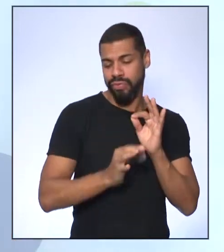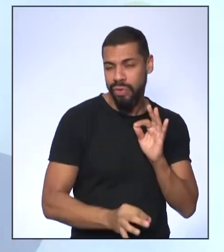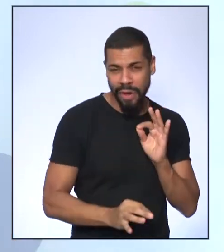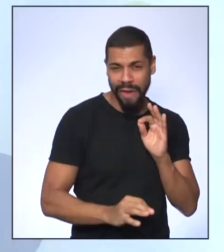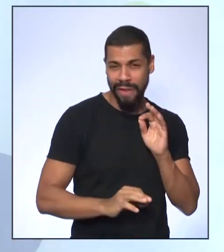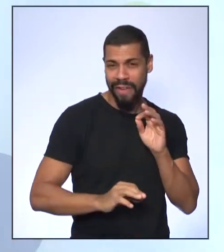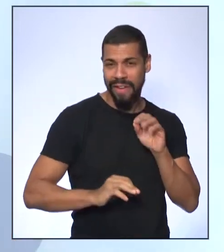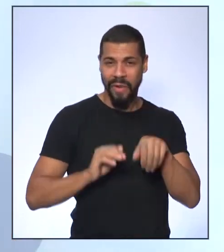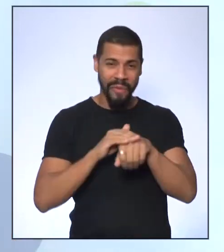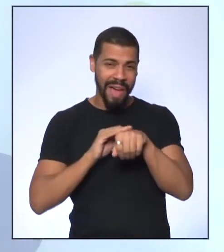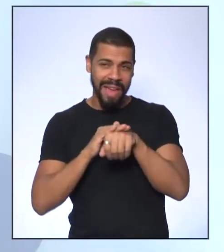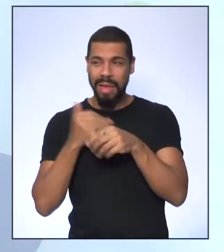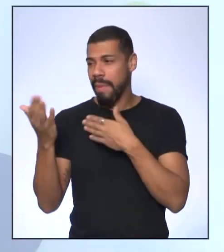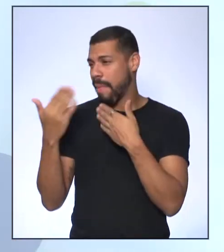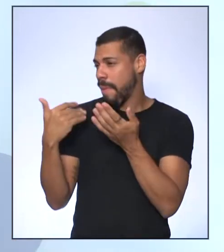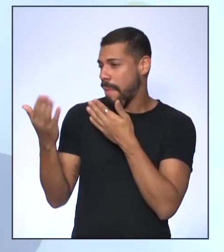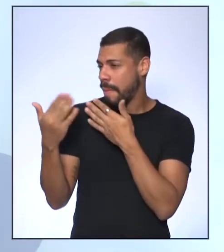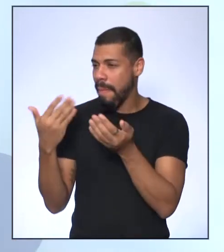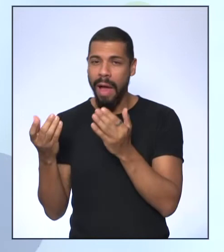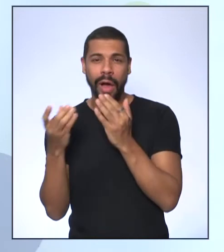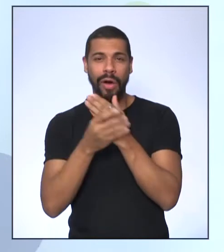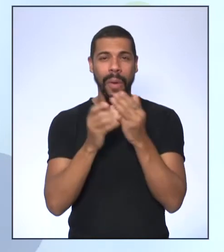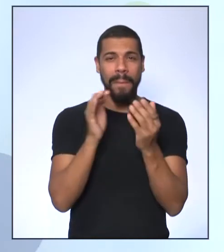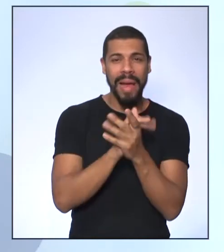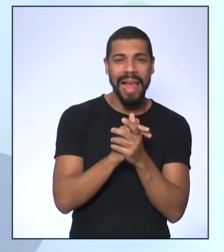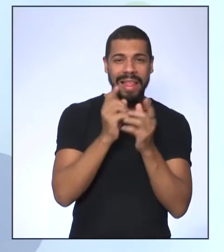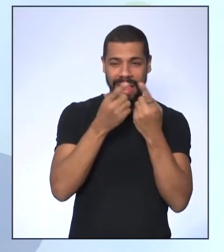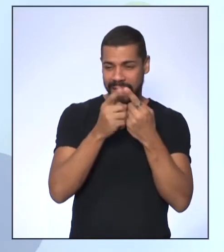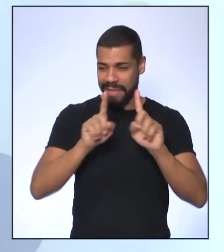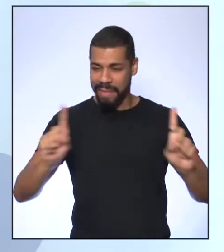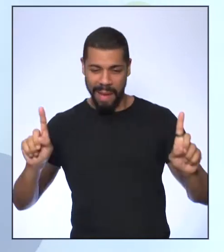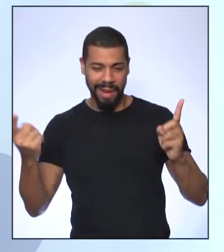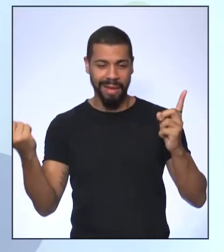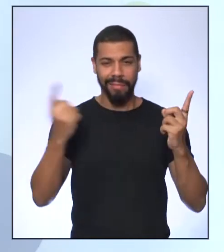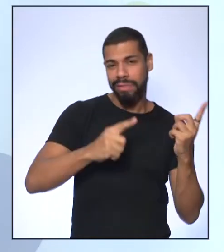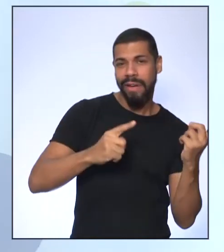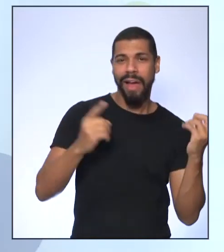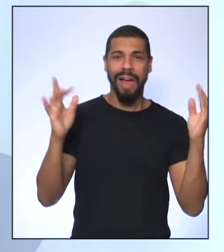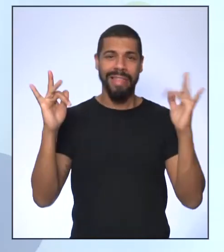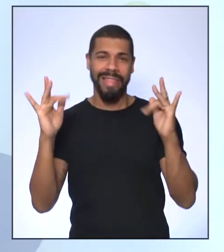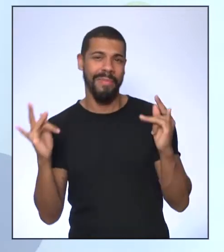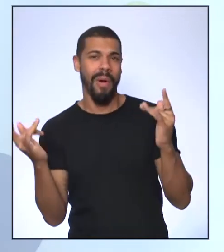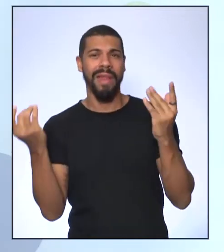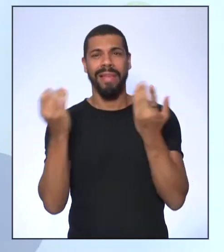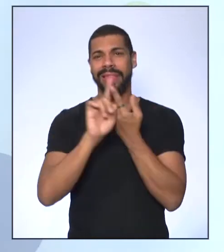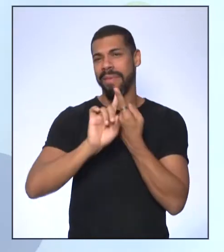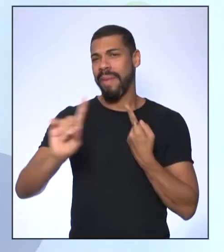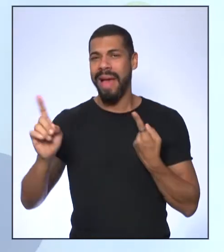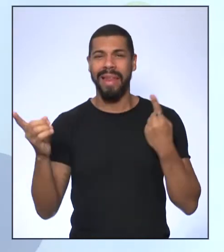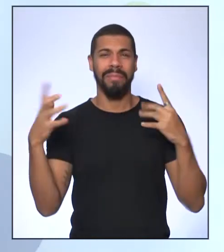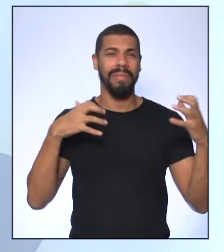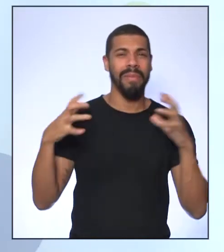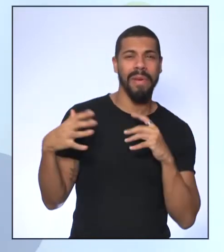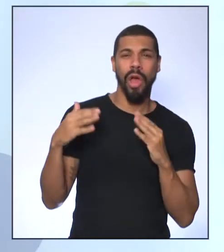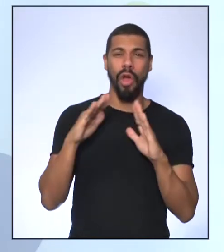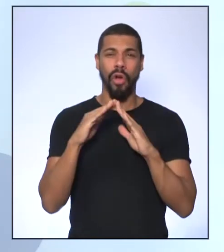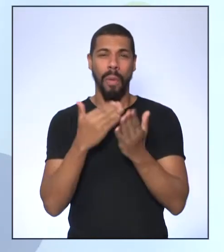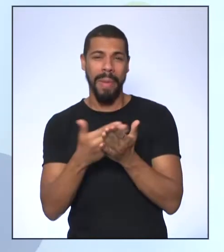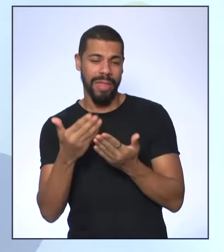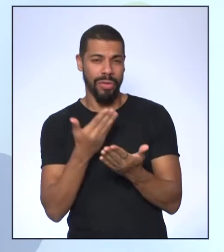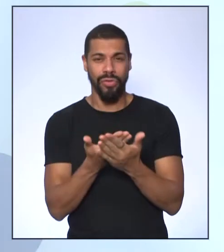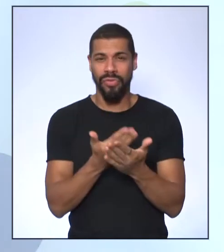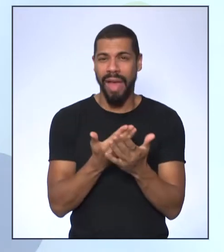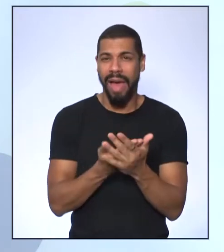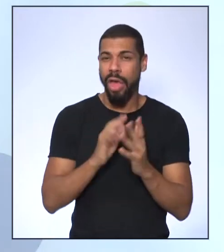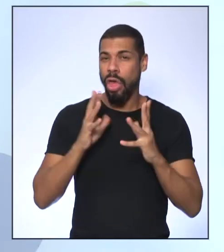histórias, né? Tem gente que começa casamento, termina casamento, começa a namorar, conquista, começa a estudar, troca informação, tudo